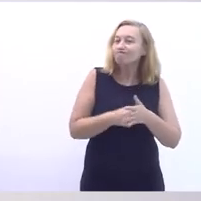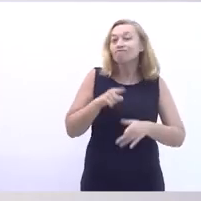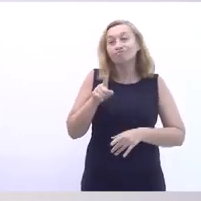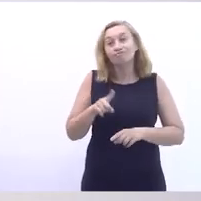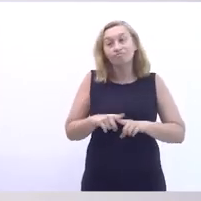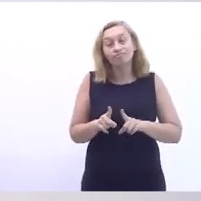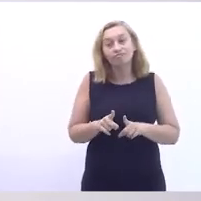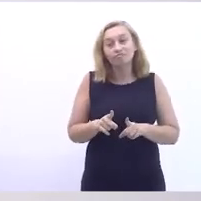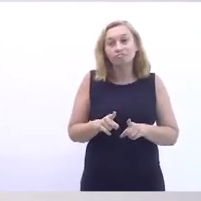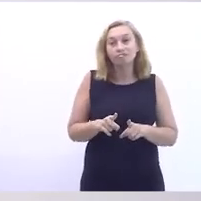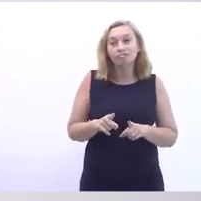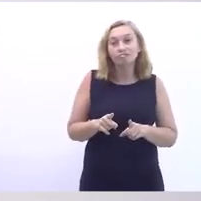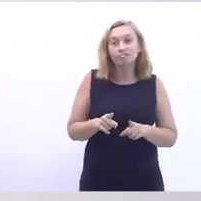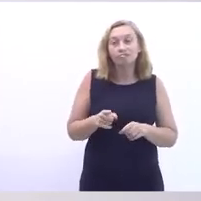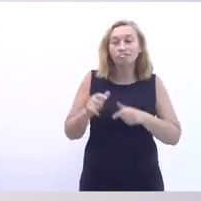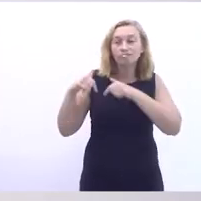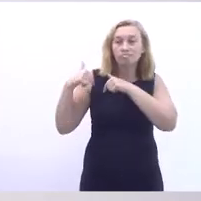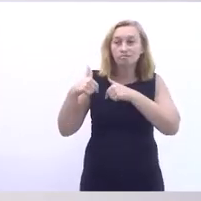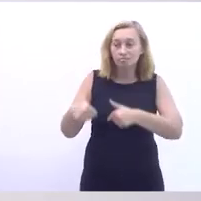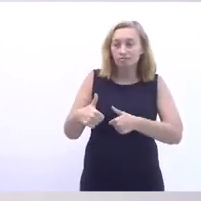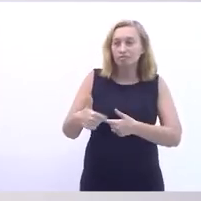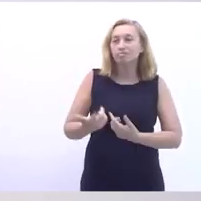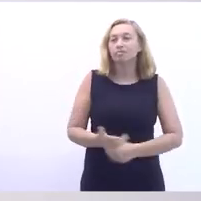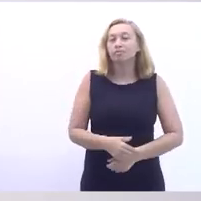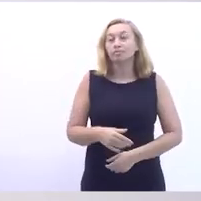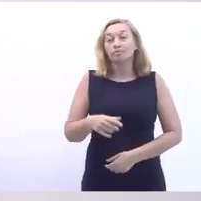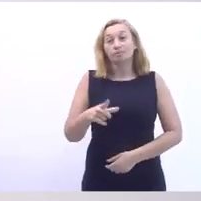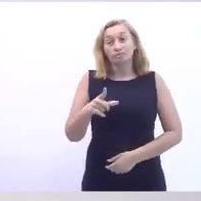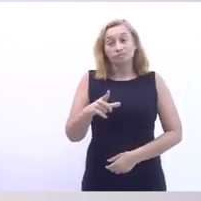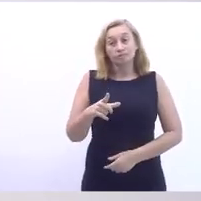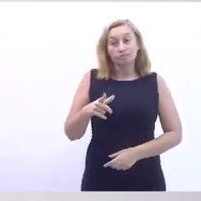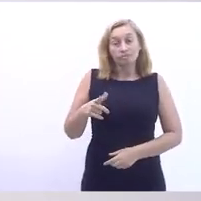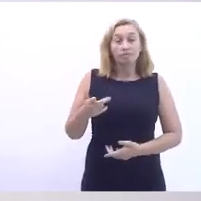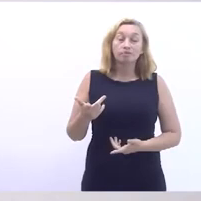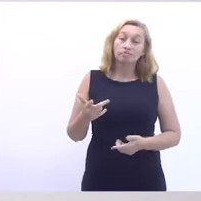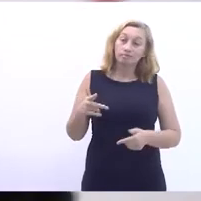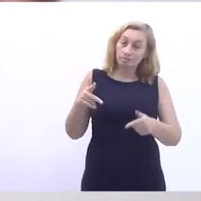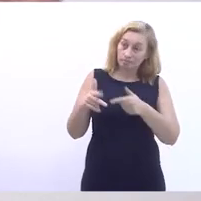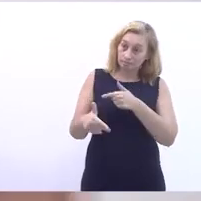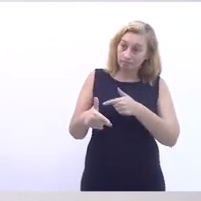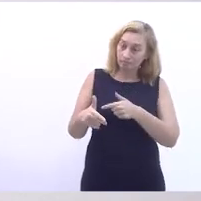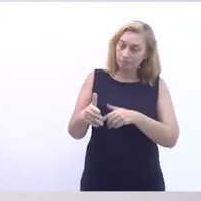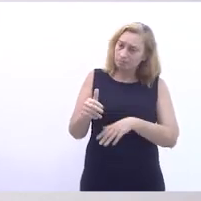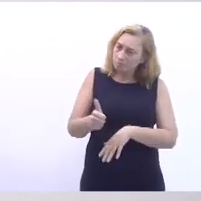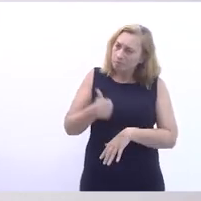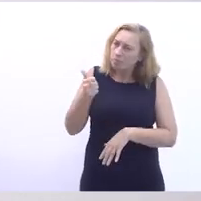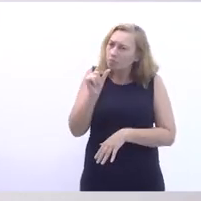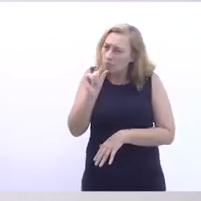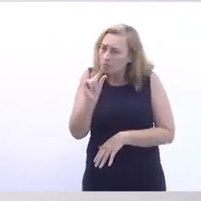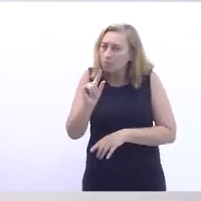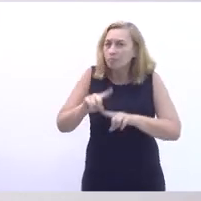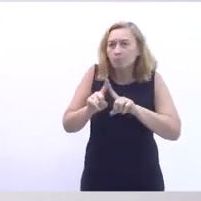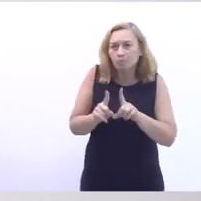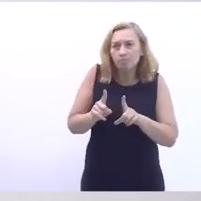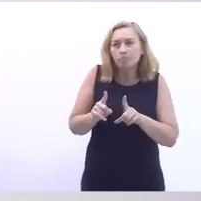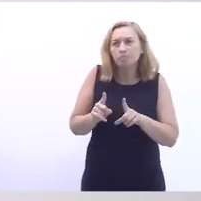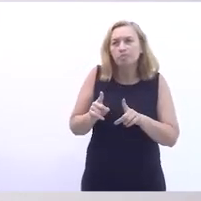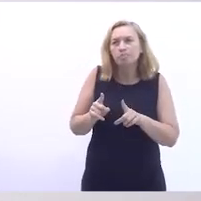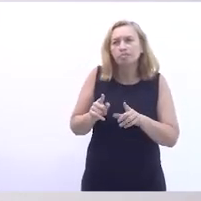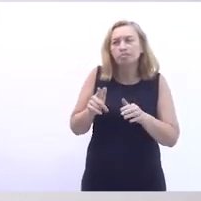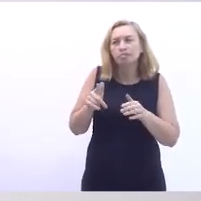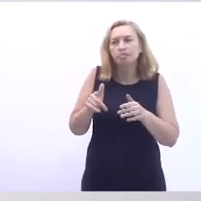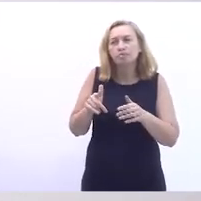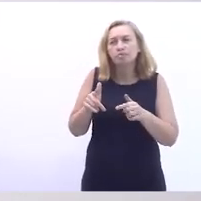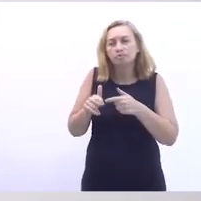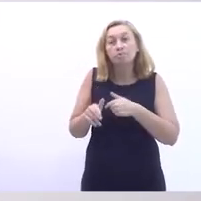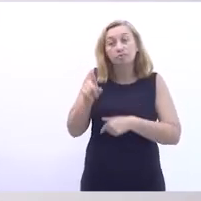razão do conservadorismo que ainda impera melhorou bastante mas ainda impera